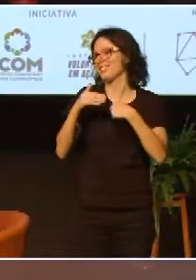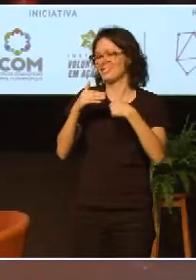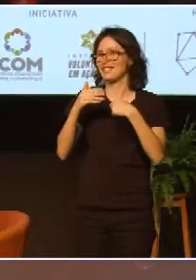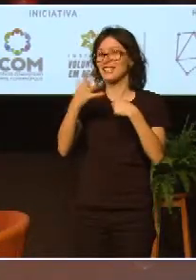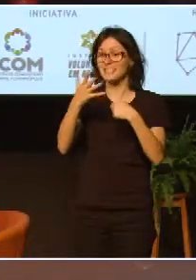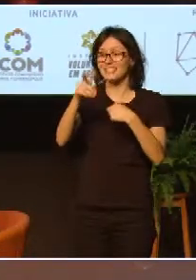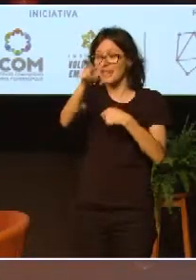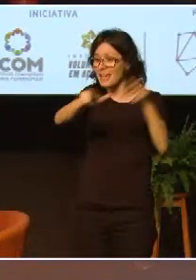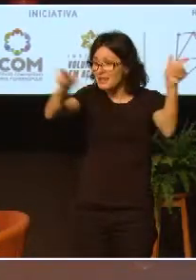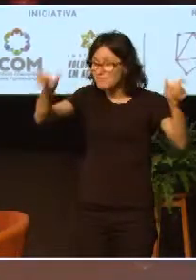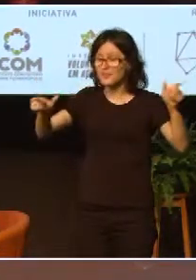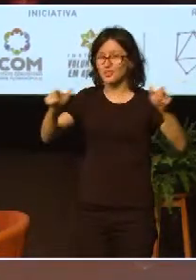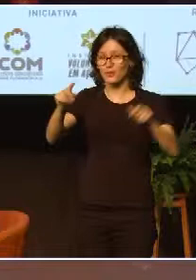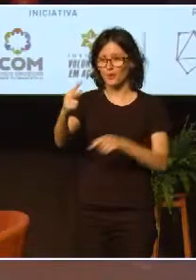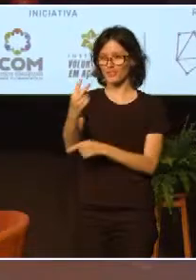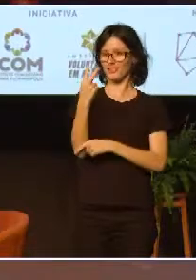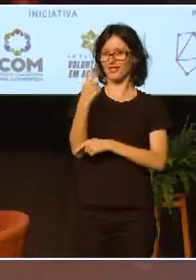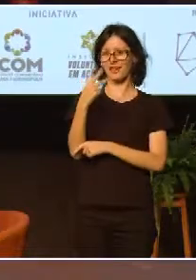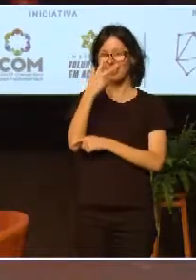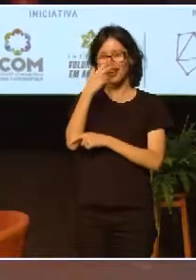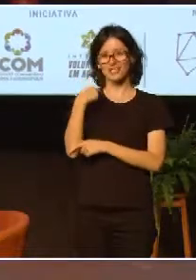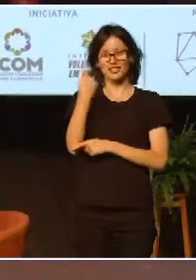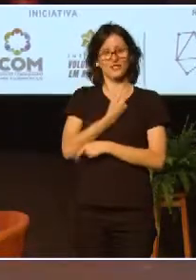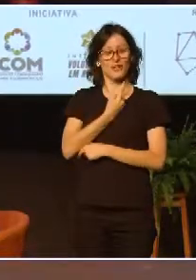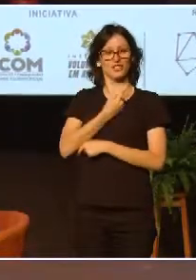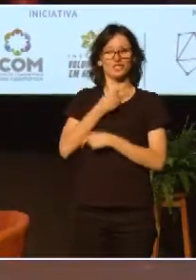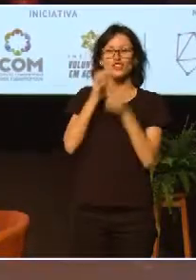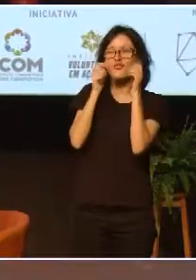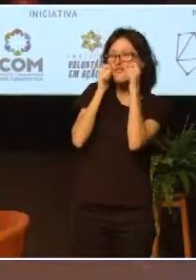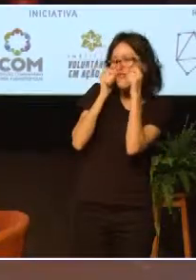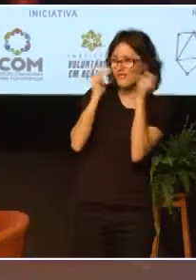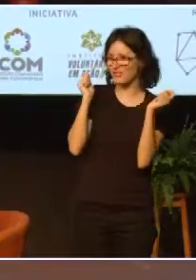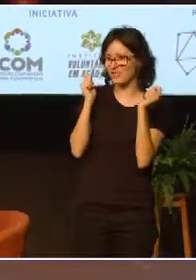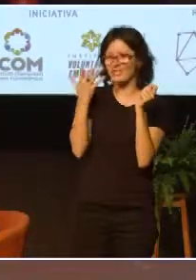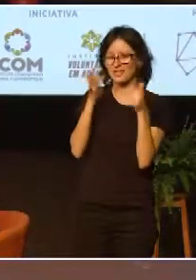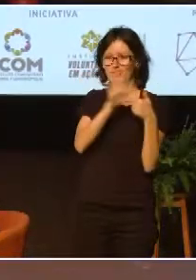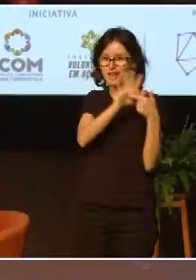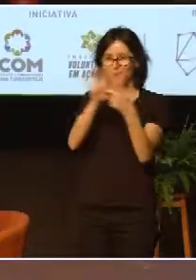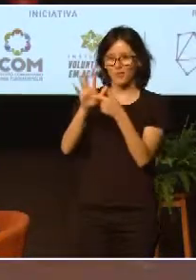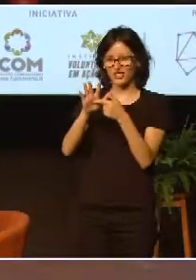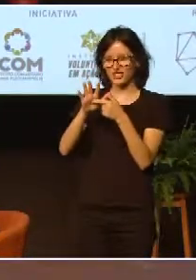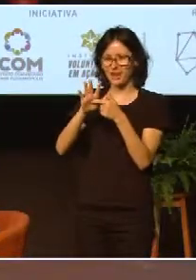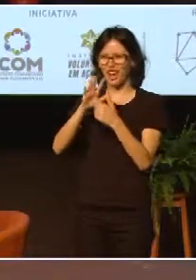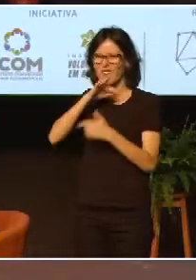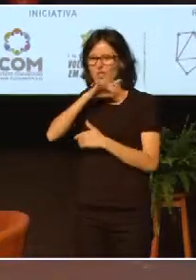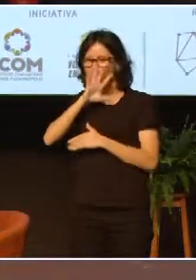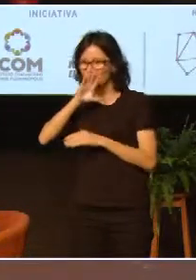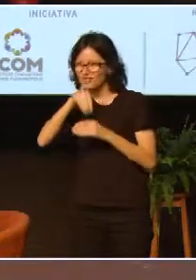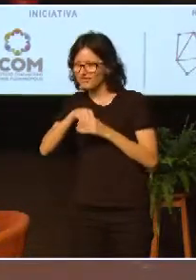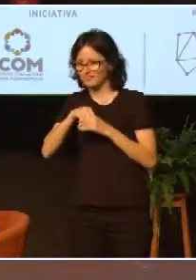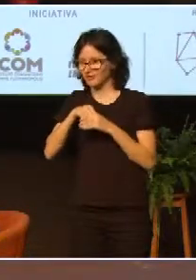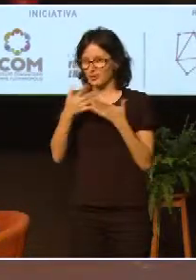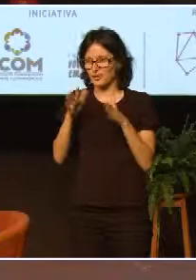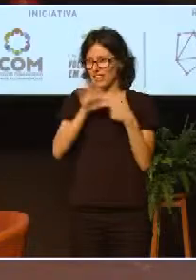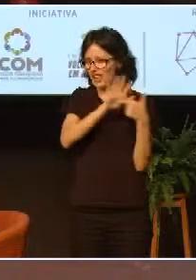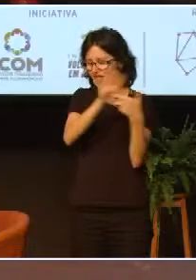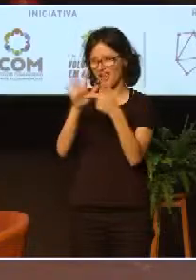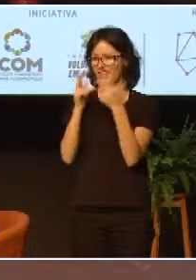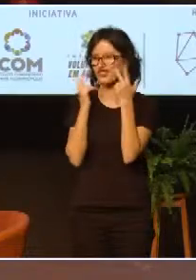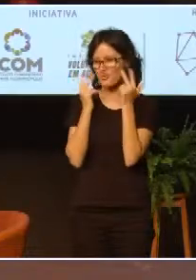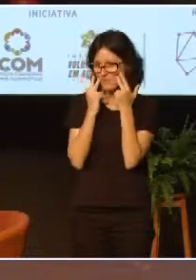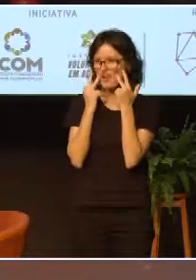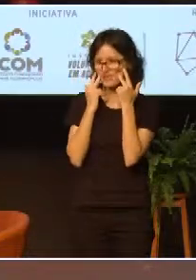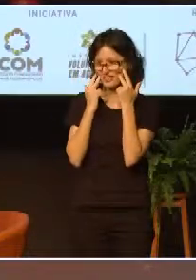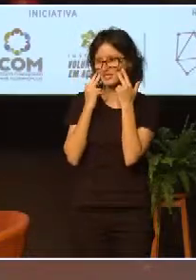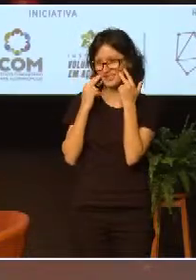que as pessoas achem a gente fofinha. Né? Você não quer mostrar o teu lado normal. Então, o tempo inteiro a gente